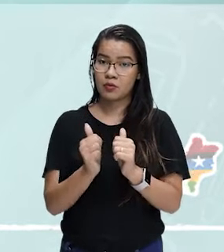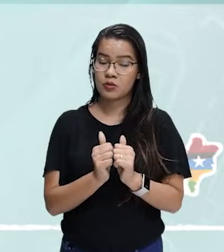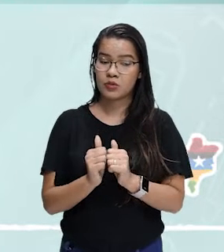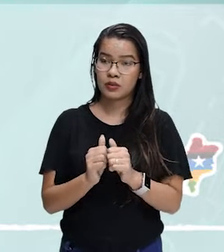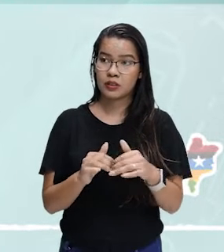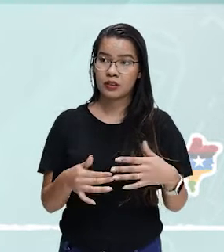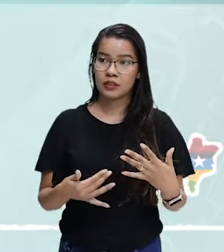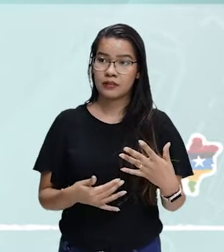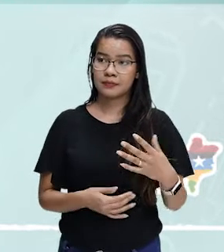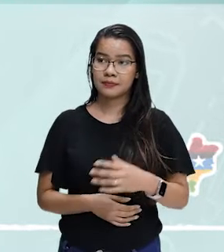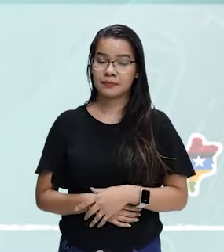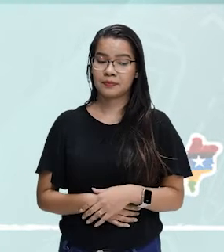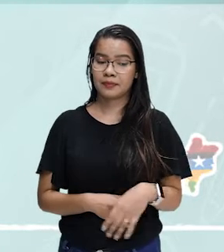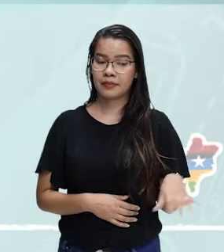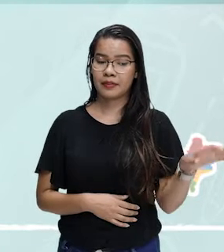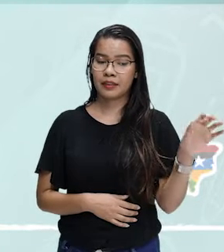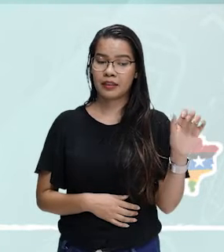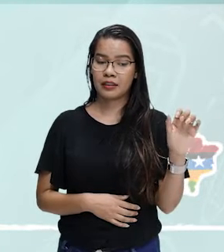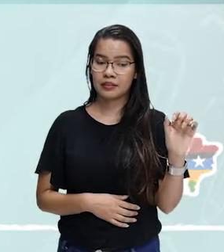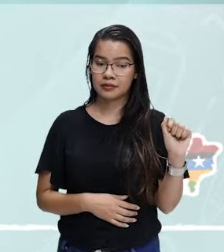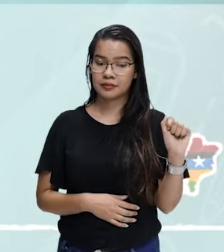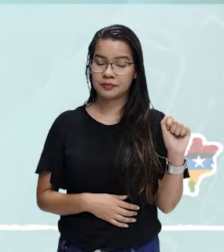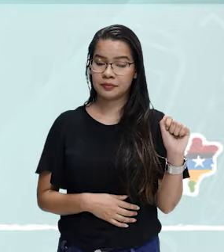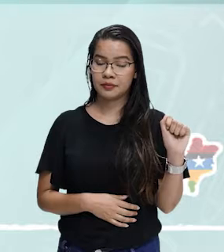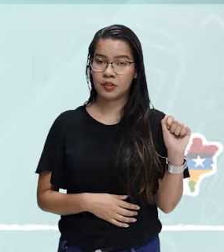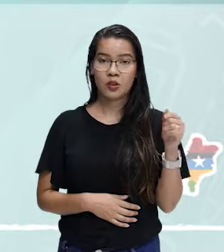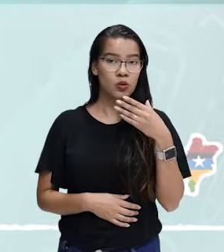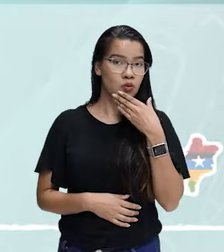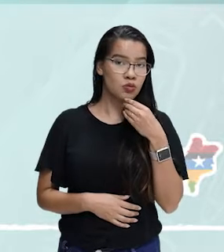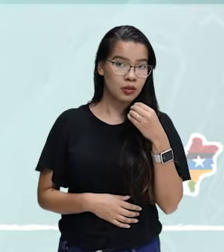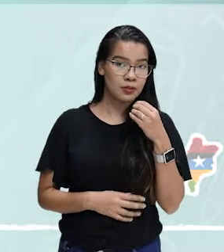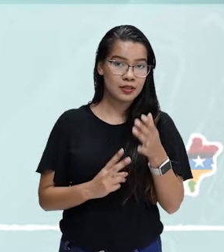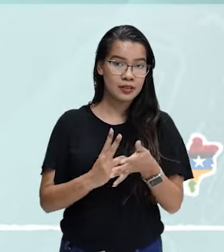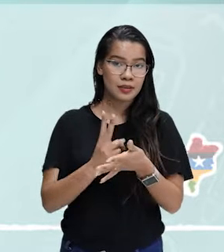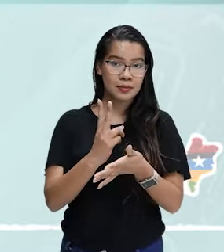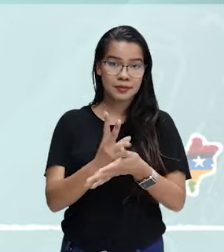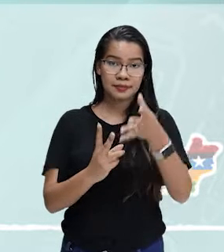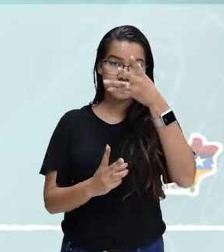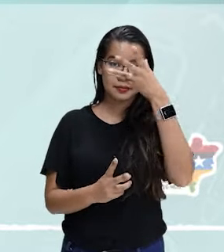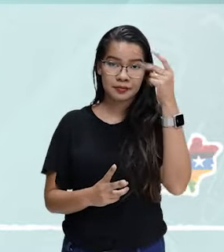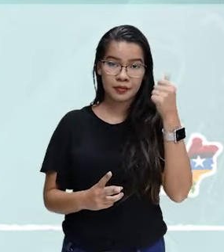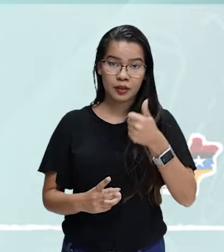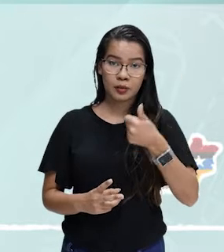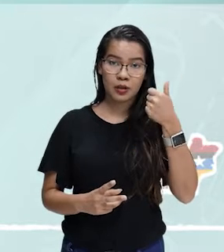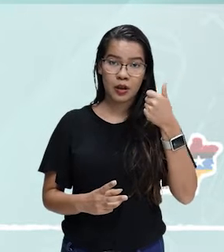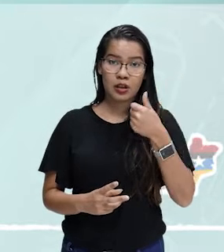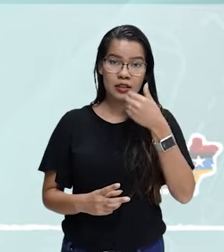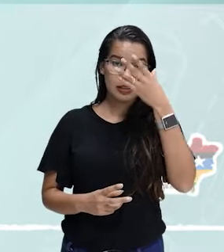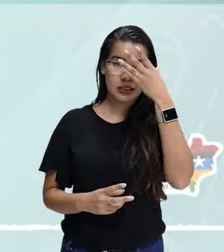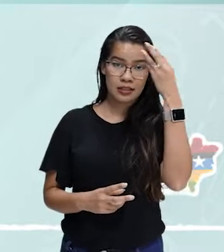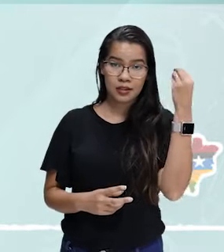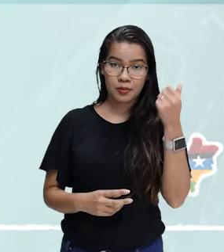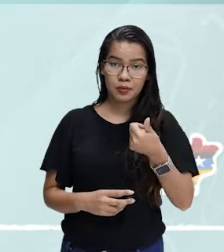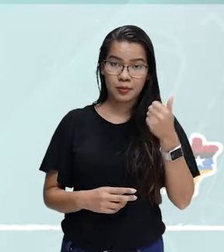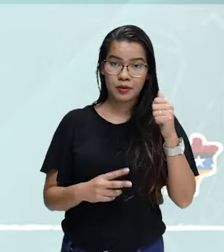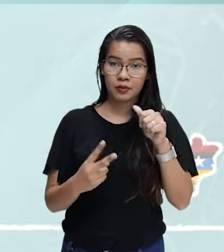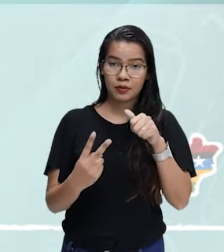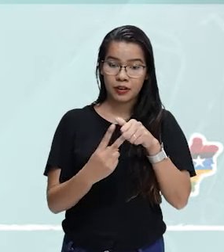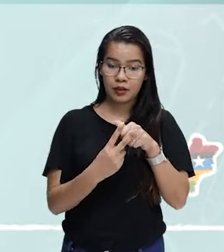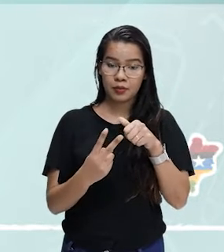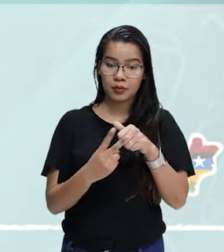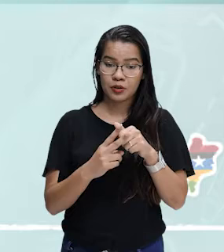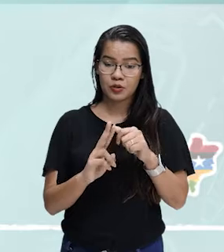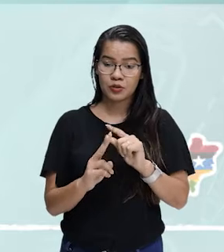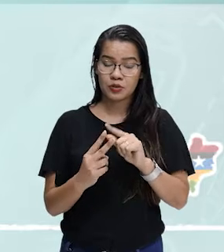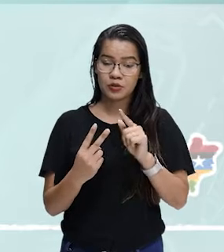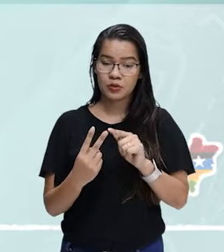Os homens sempre se esquecem, é o primeiro verbo, esquecer, e o segundo, somos, verbo ser. Então, eu tenho dois